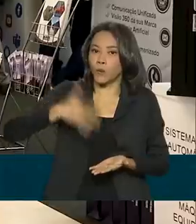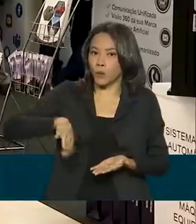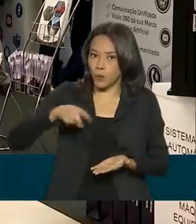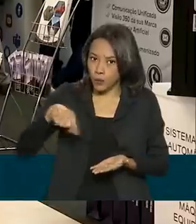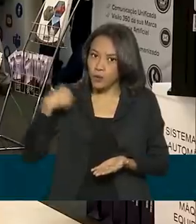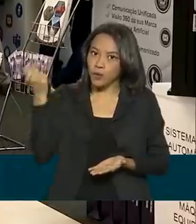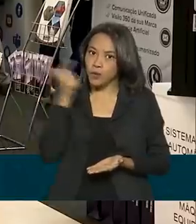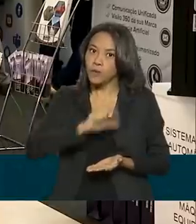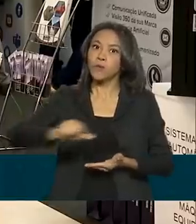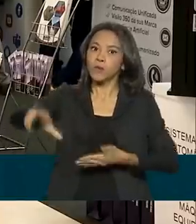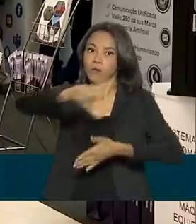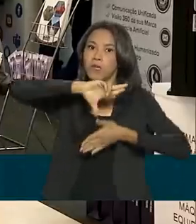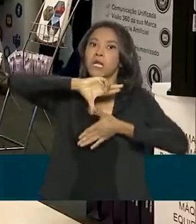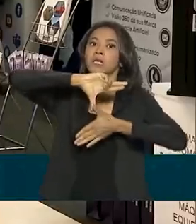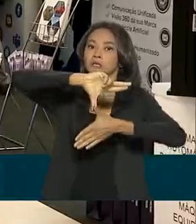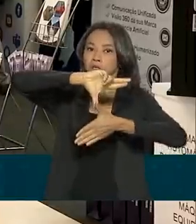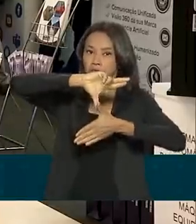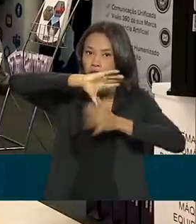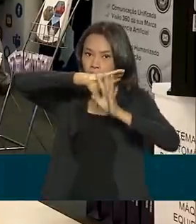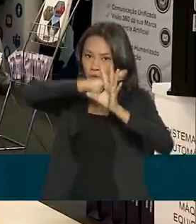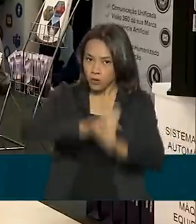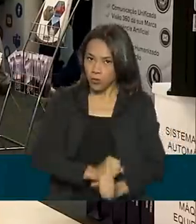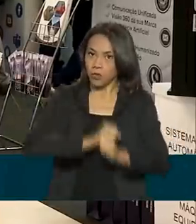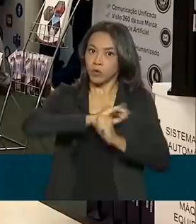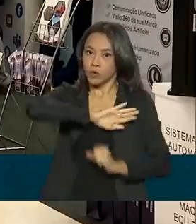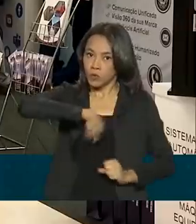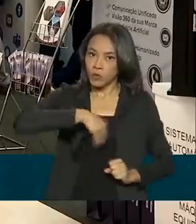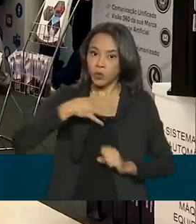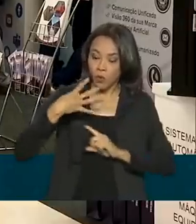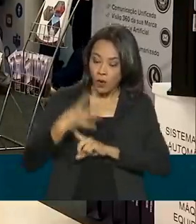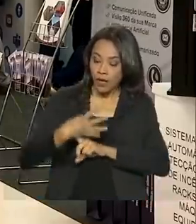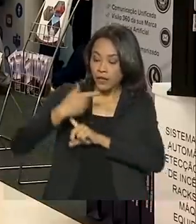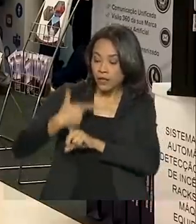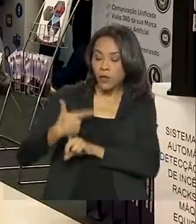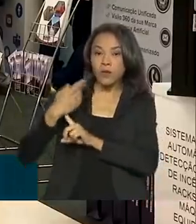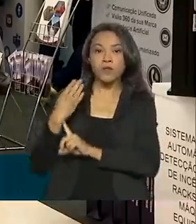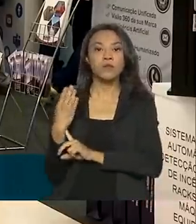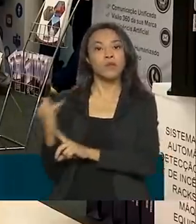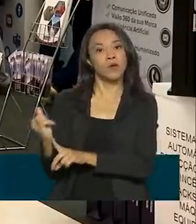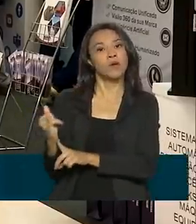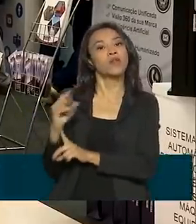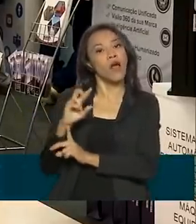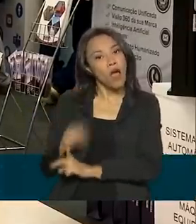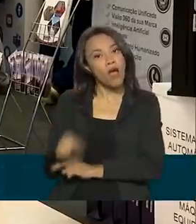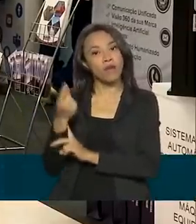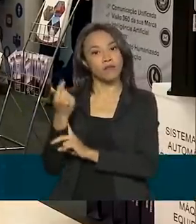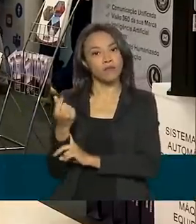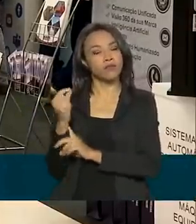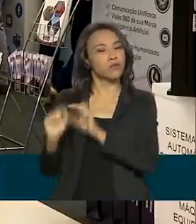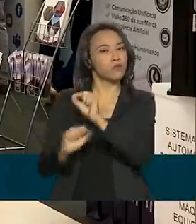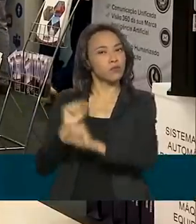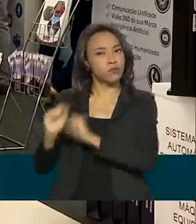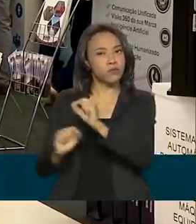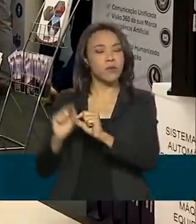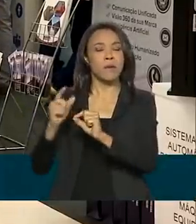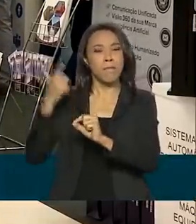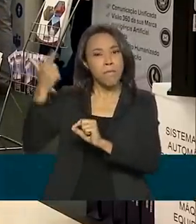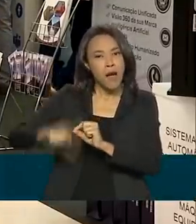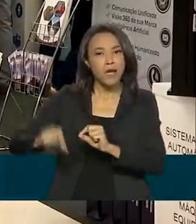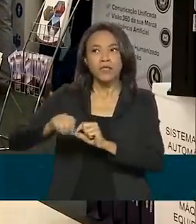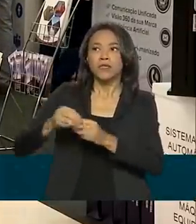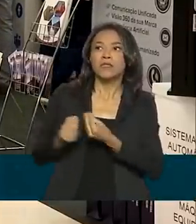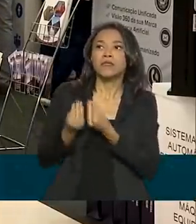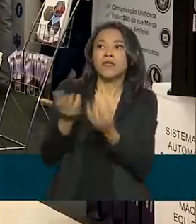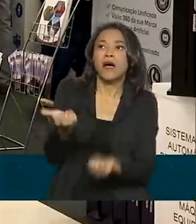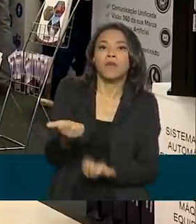na América Latina. Deste total, cerca de 42 bilhões são de investimentos para ampliar a